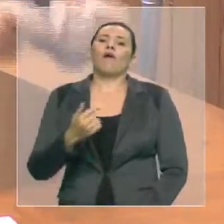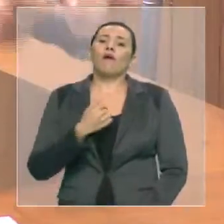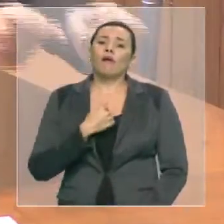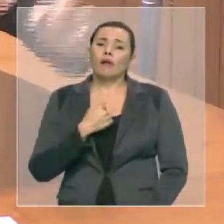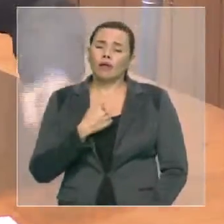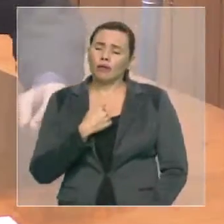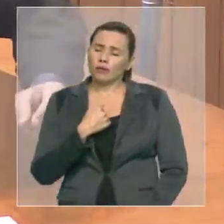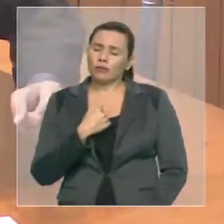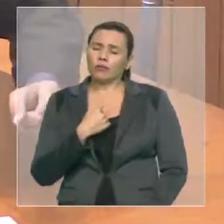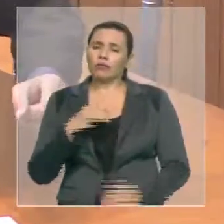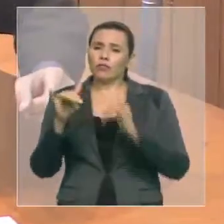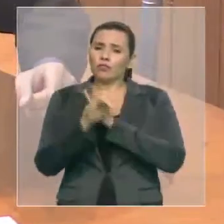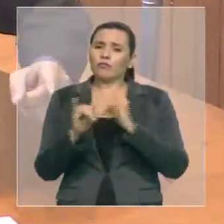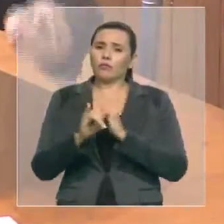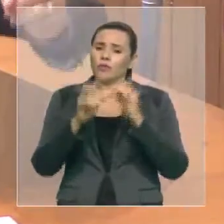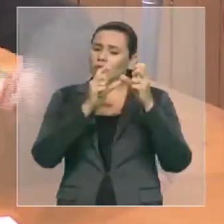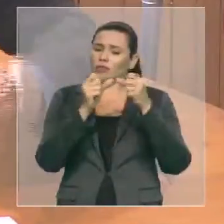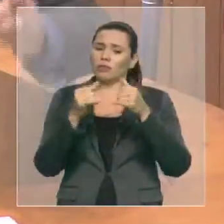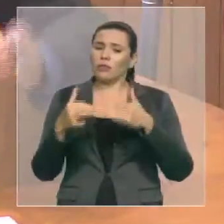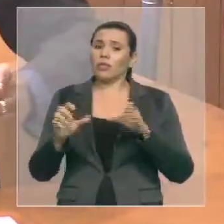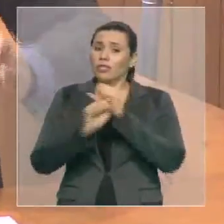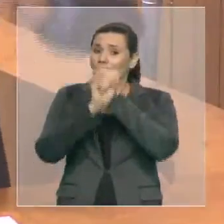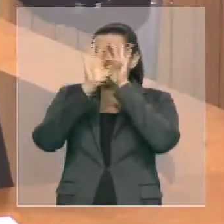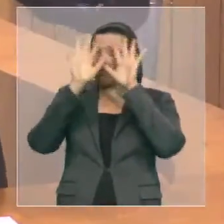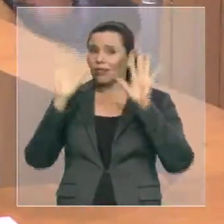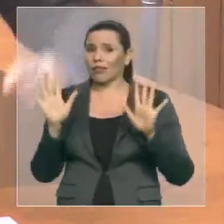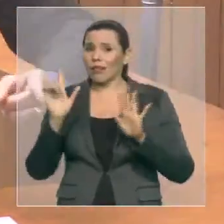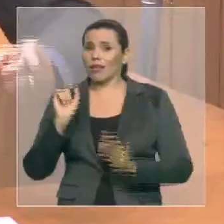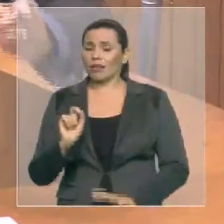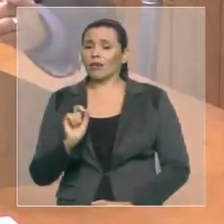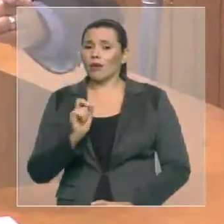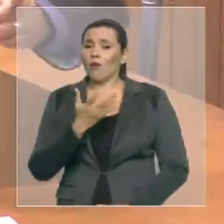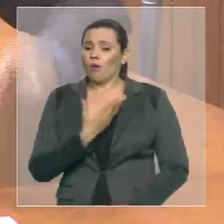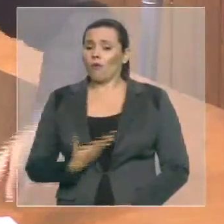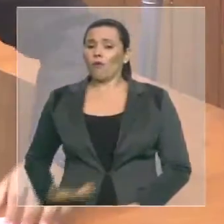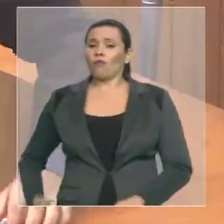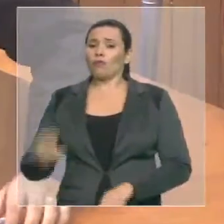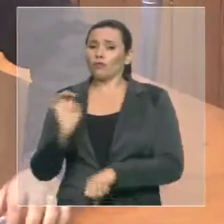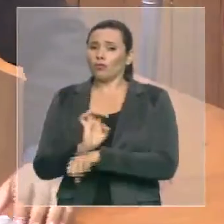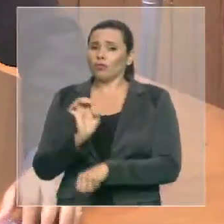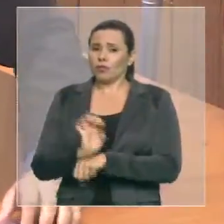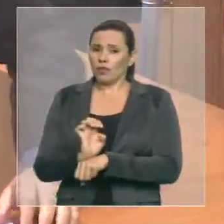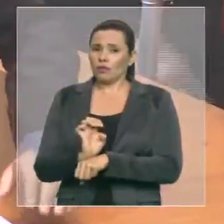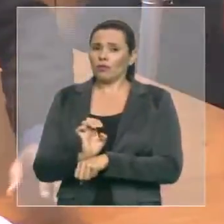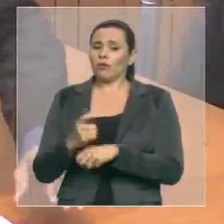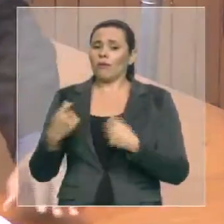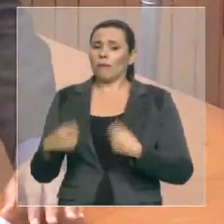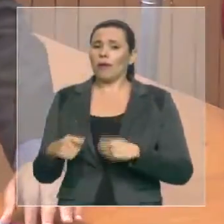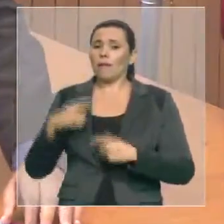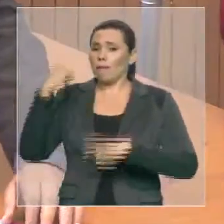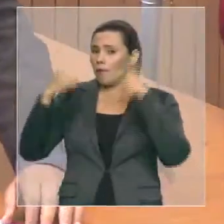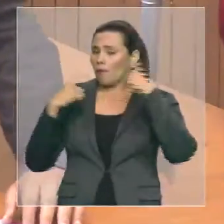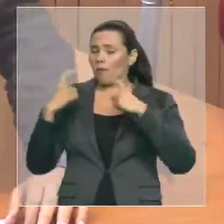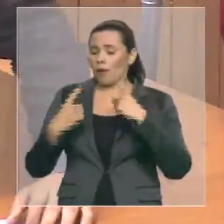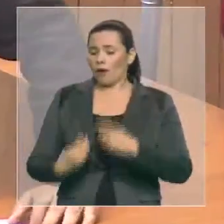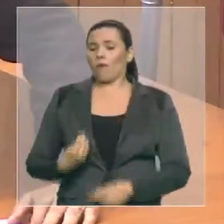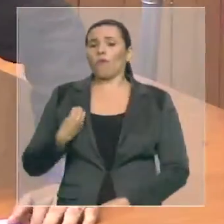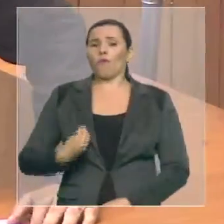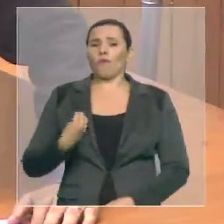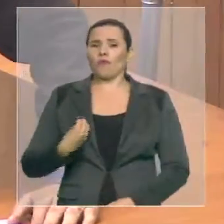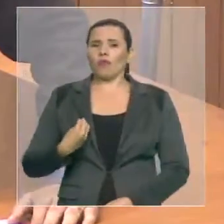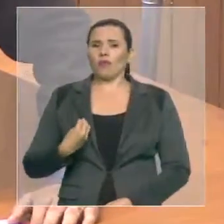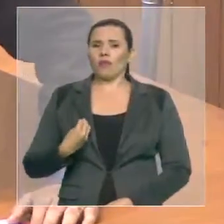segurança particular dos bancos. O Estado tem que se preocupar com as vidas. E se os bancos conseguirem garantir um investimento